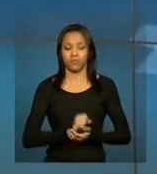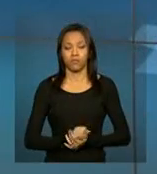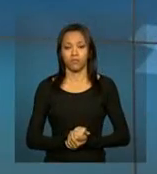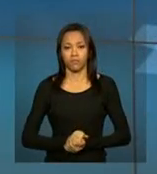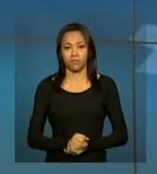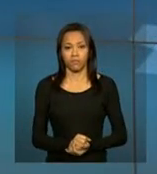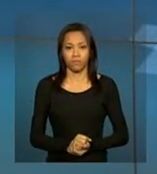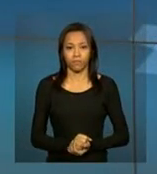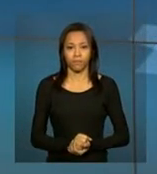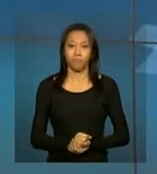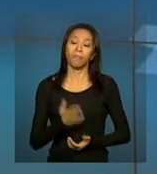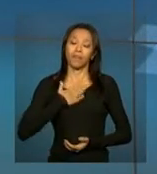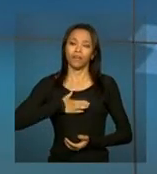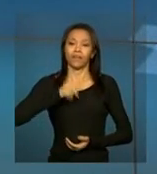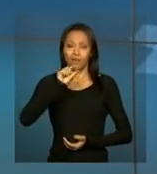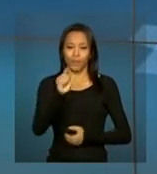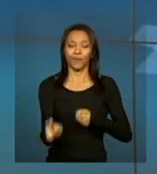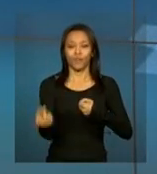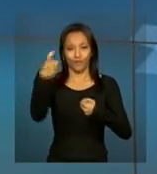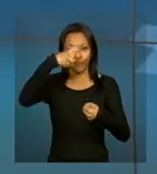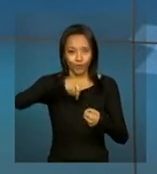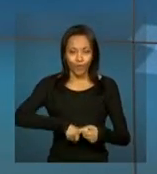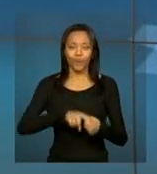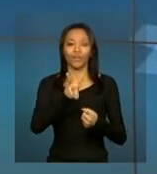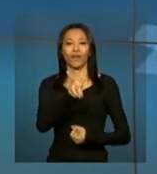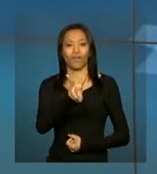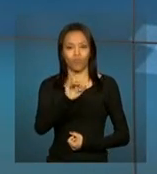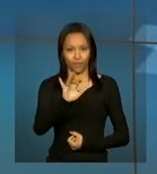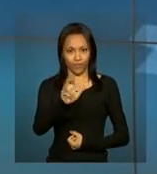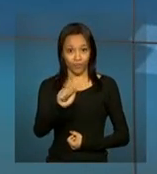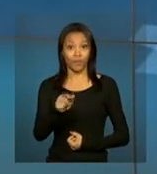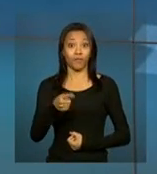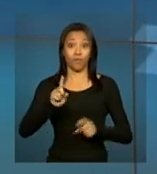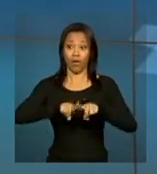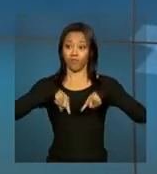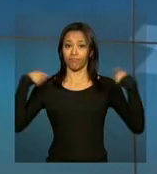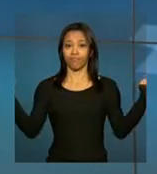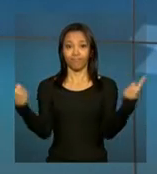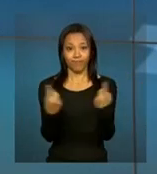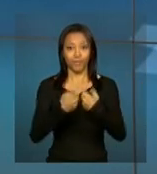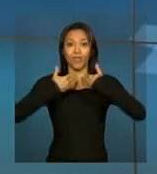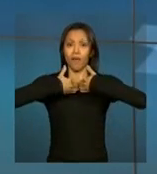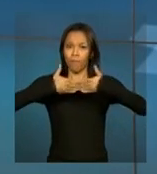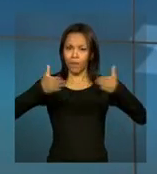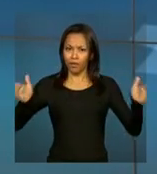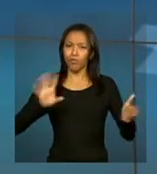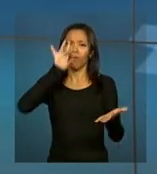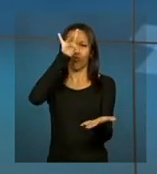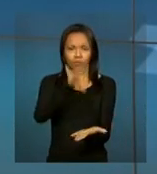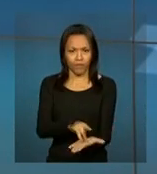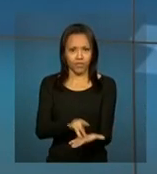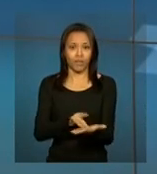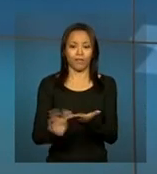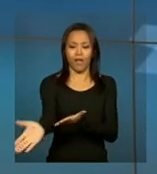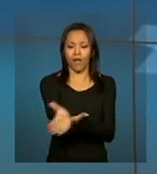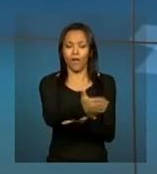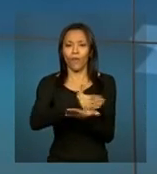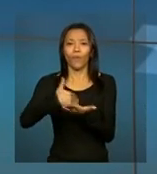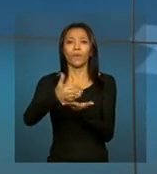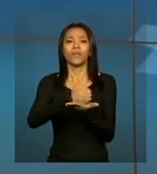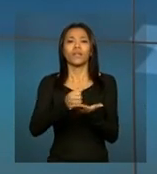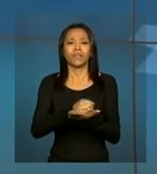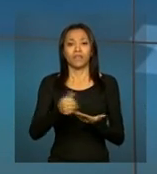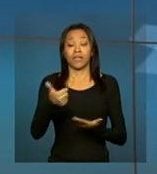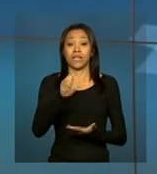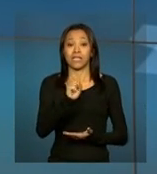hectares e daqui a pouco a gente volta ao vivo com a cerimônia de abertura oficial da colheita da safra